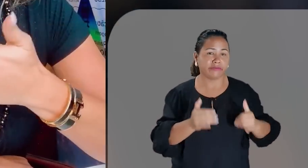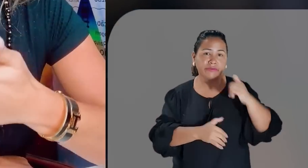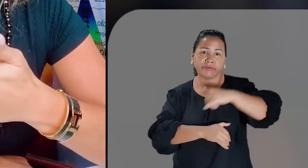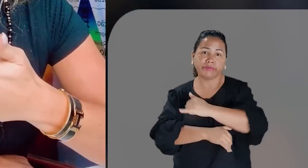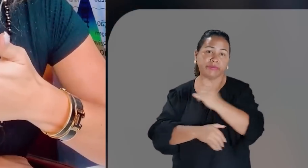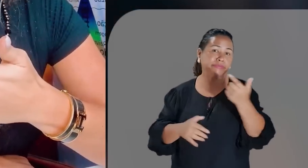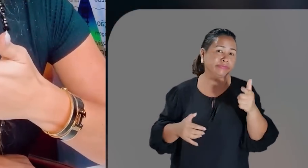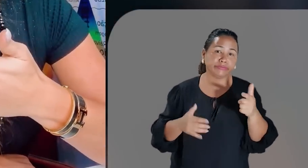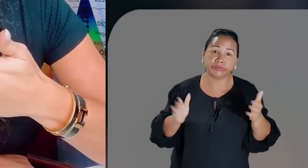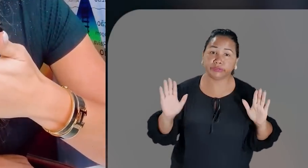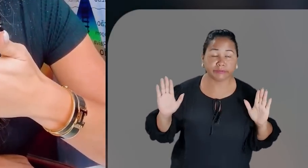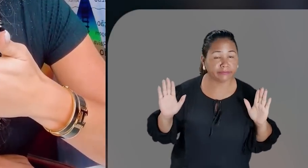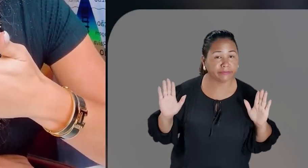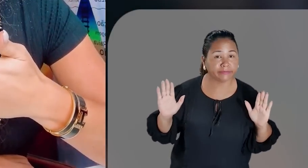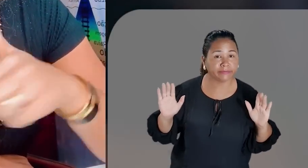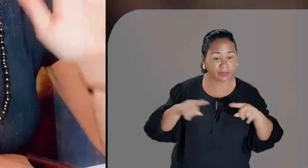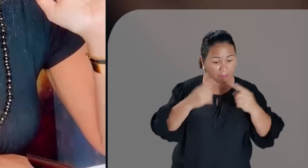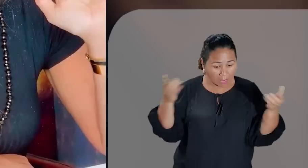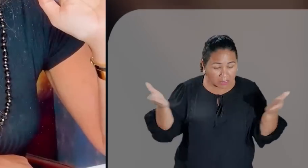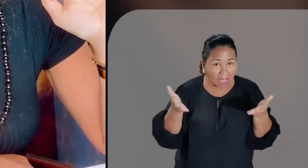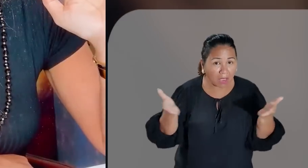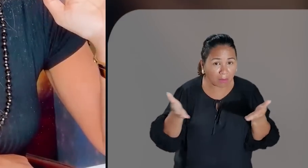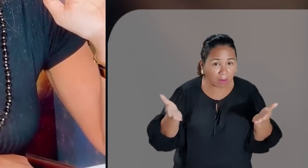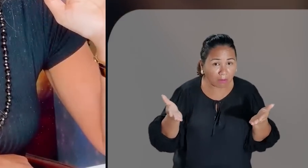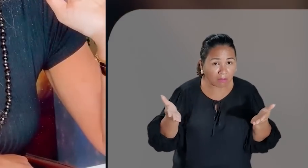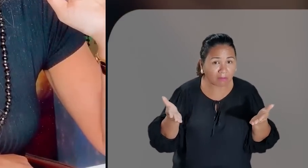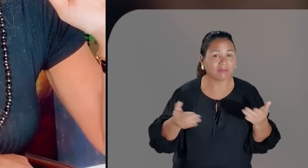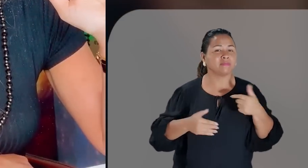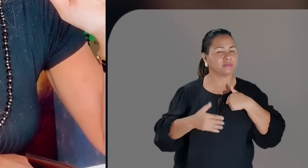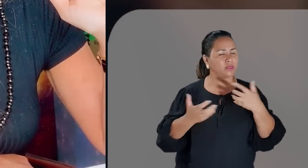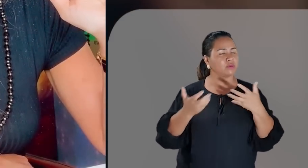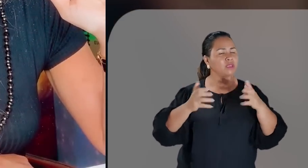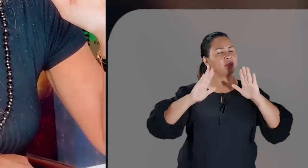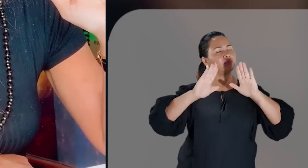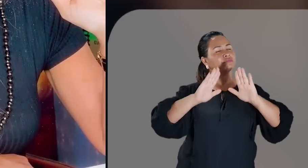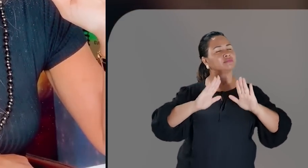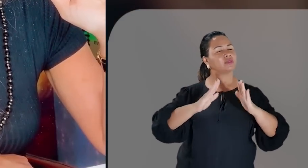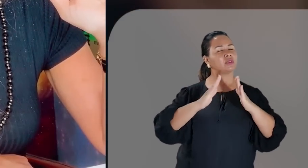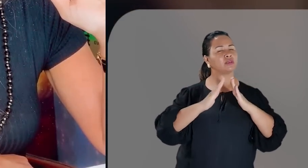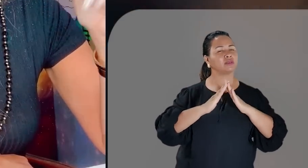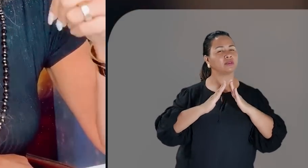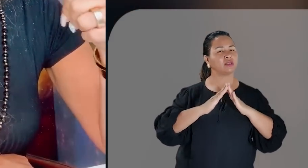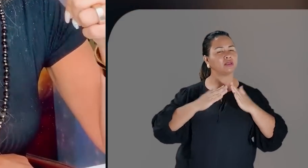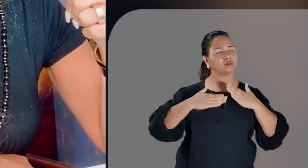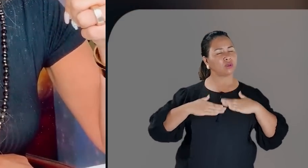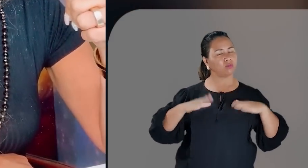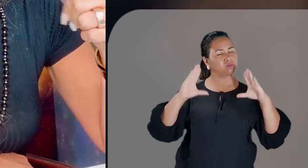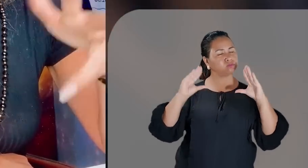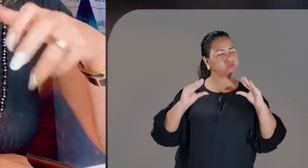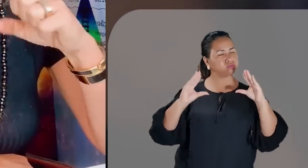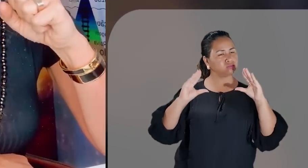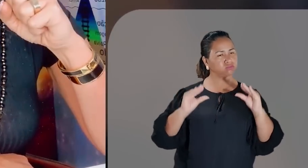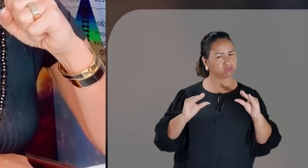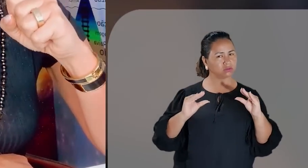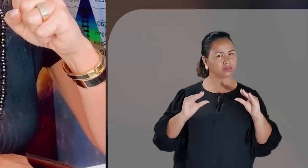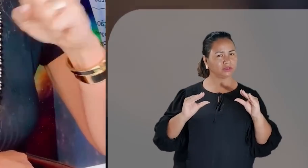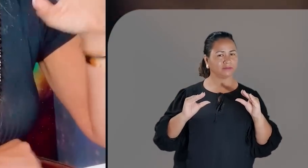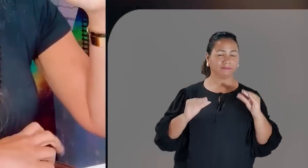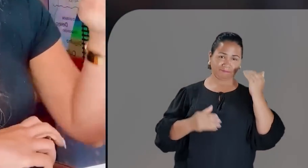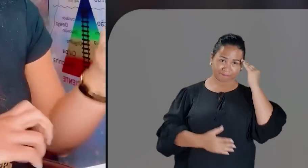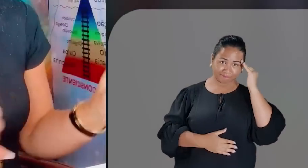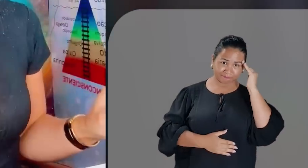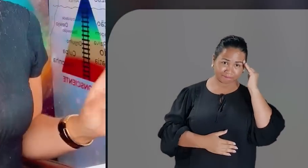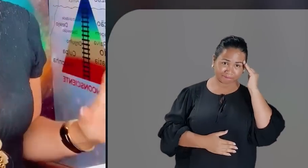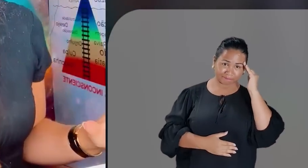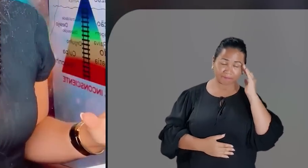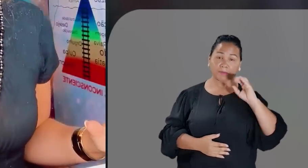tivesse um jatinho, eu posso palestrar onde eu quiser e que nem os cantores... Eu volto a dormir em casa. Fechou. Agora eu